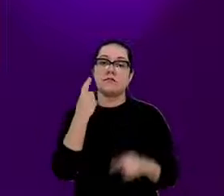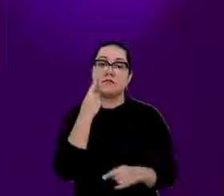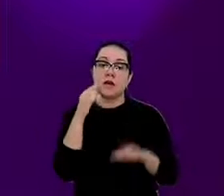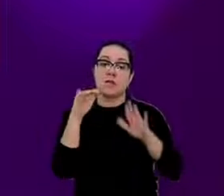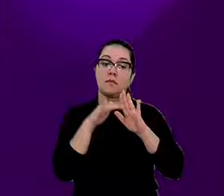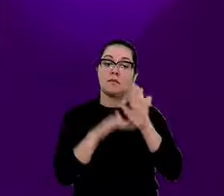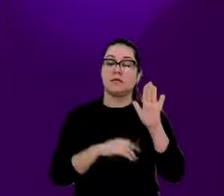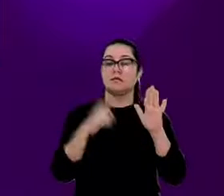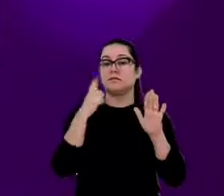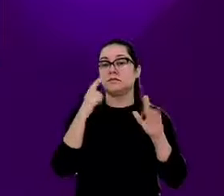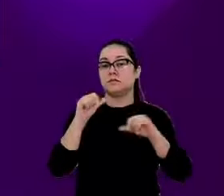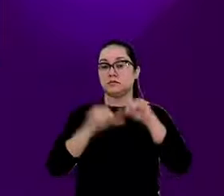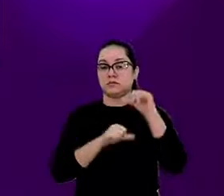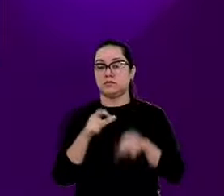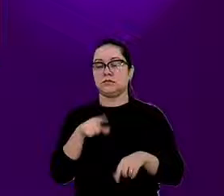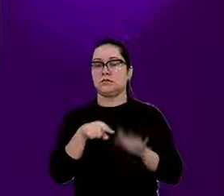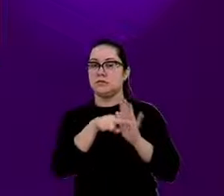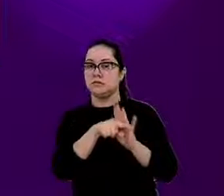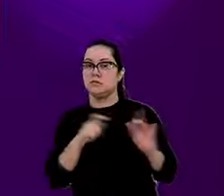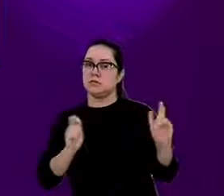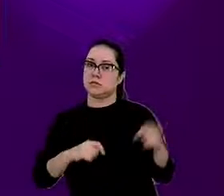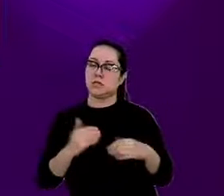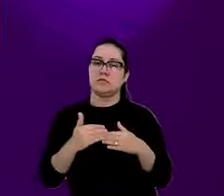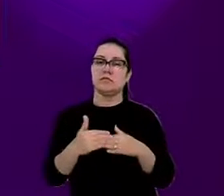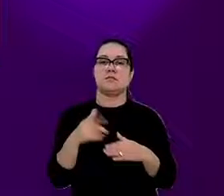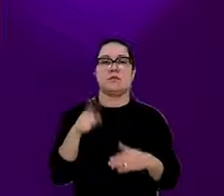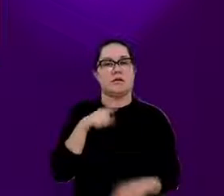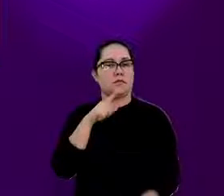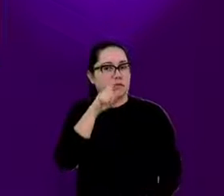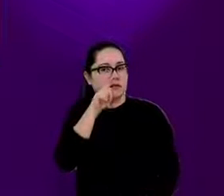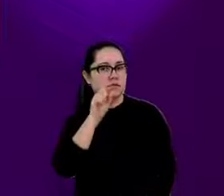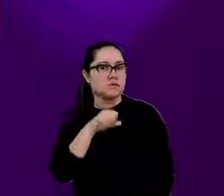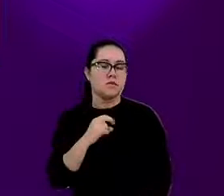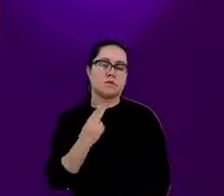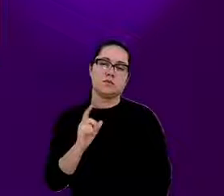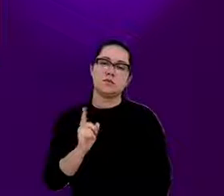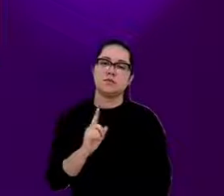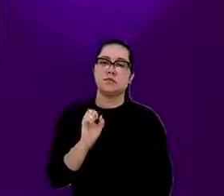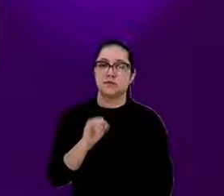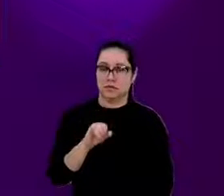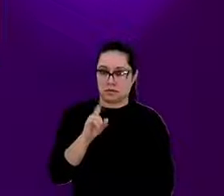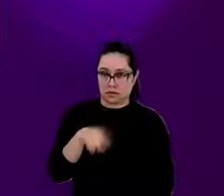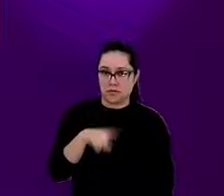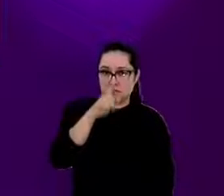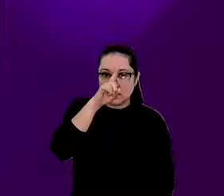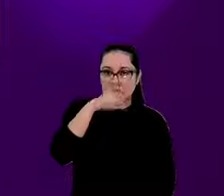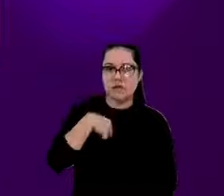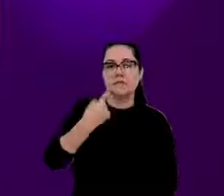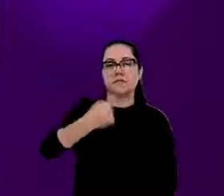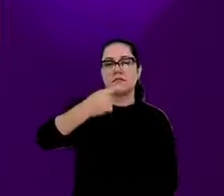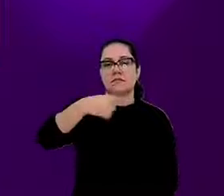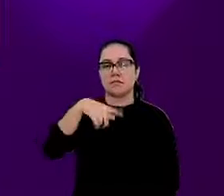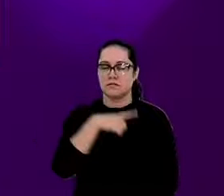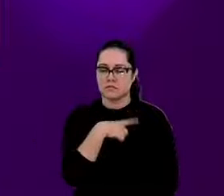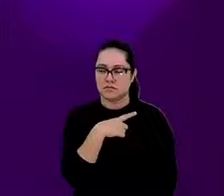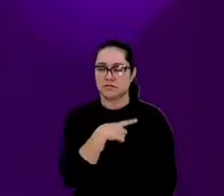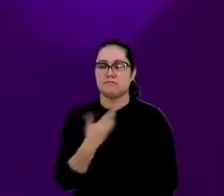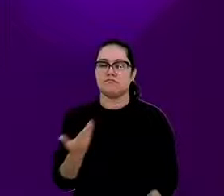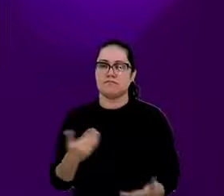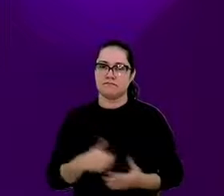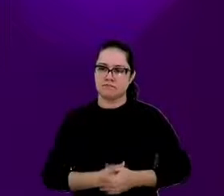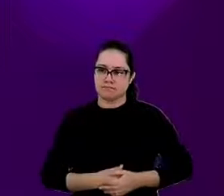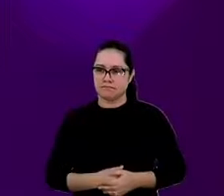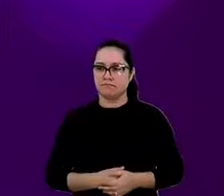de ter alteração nesse exame, se é um exame crítico ou não, e sendo um exame crítico, ele passa a ser prioritário. E o nosso plantonista, então, tem que